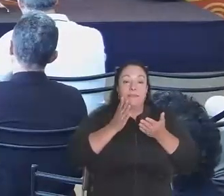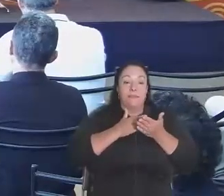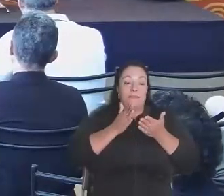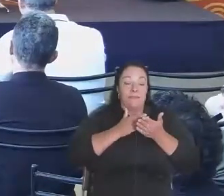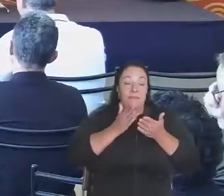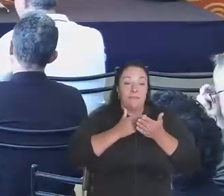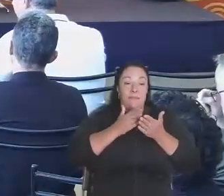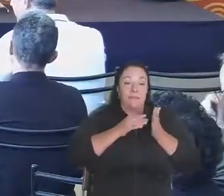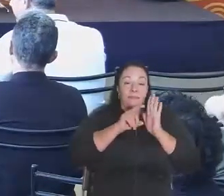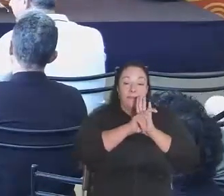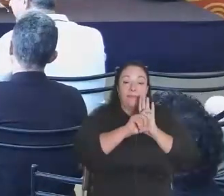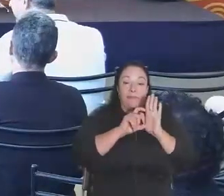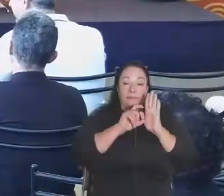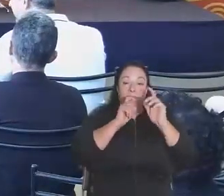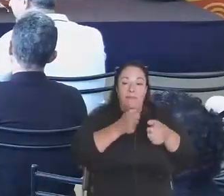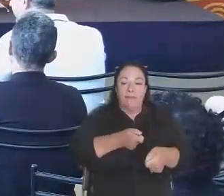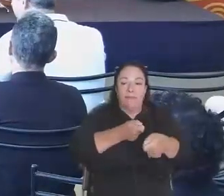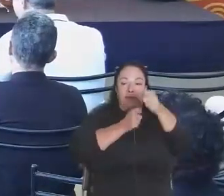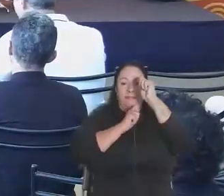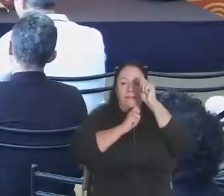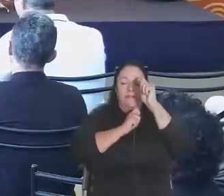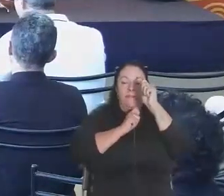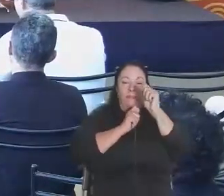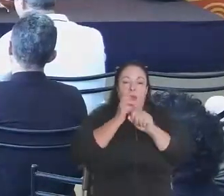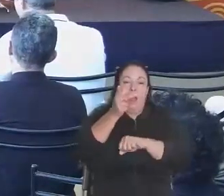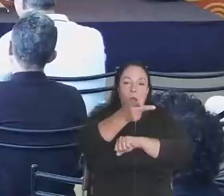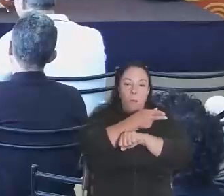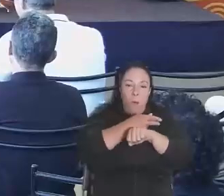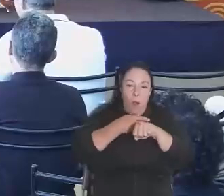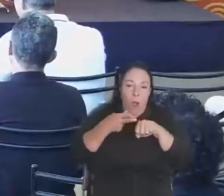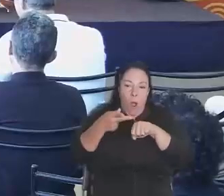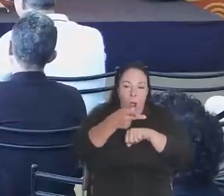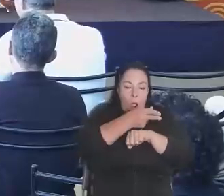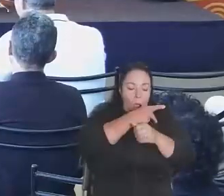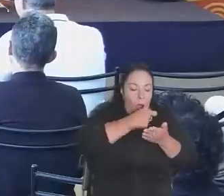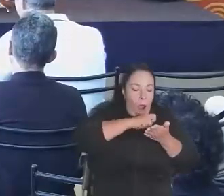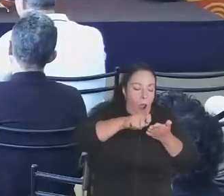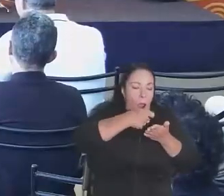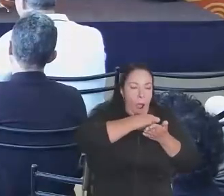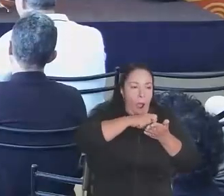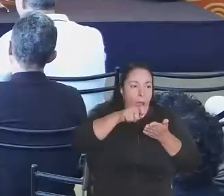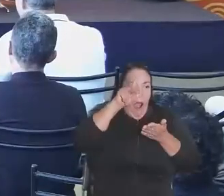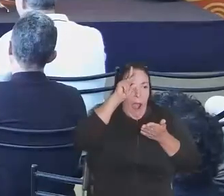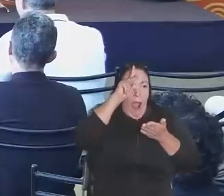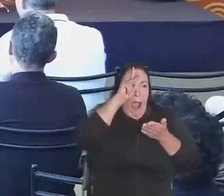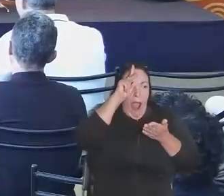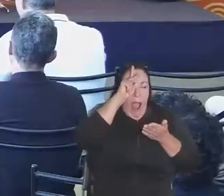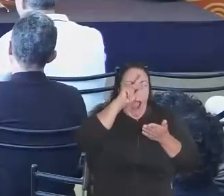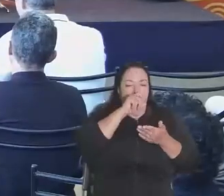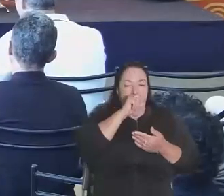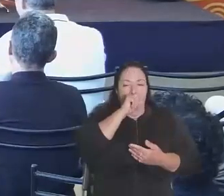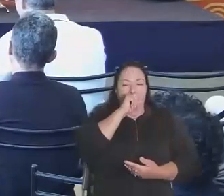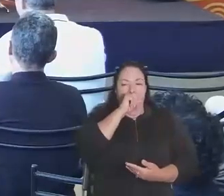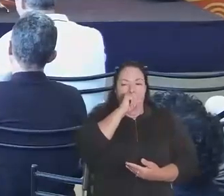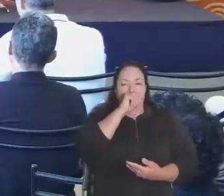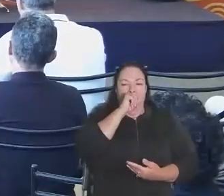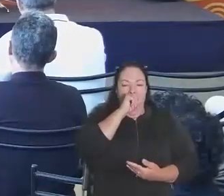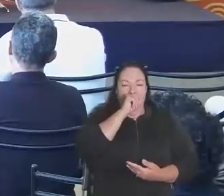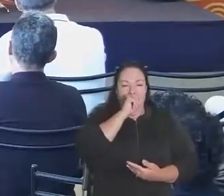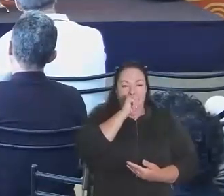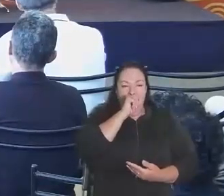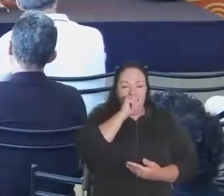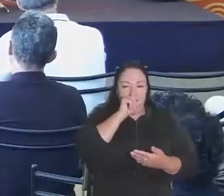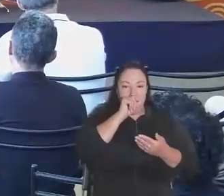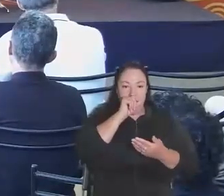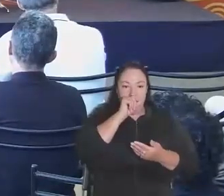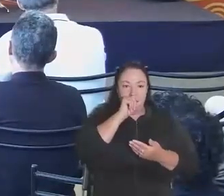essa paixão pela pescaria, é onde eu procurei registrar em cada história, até mesmo um cair